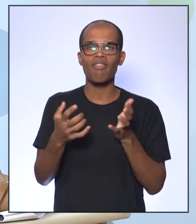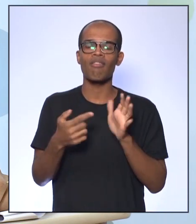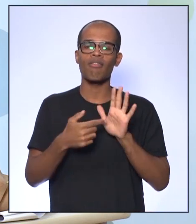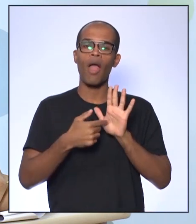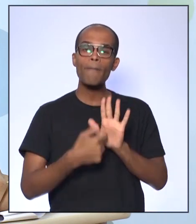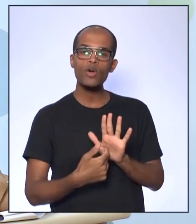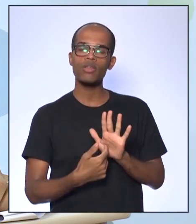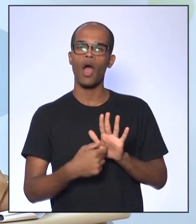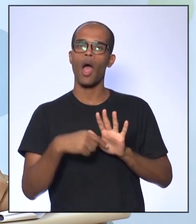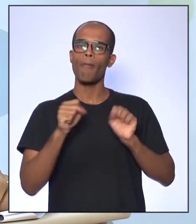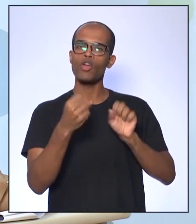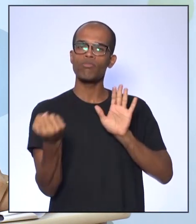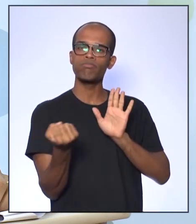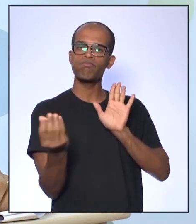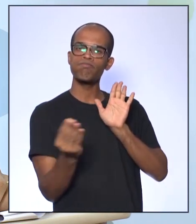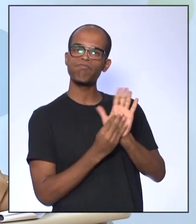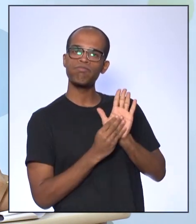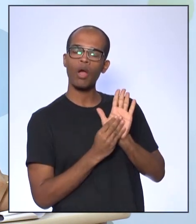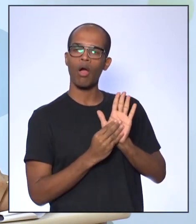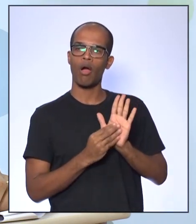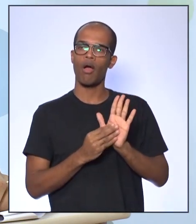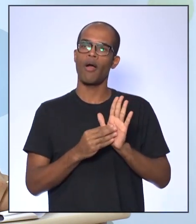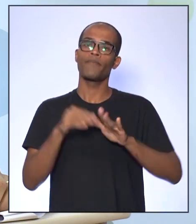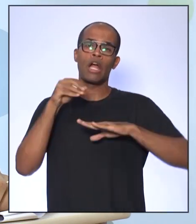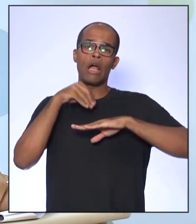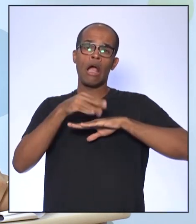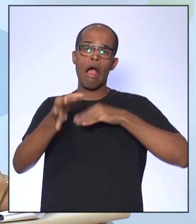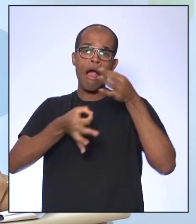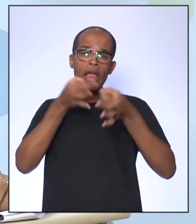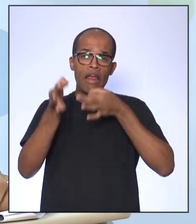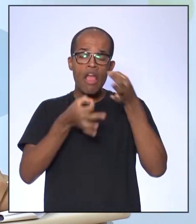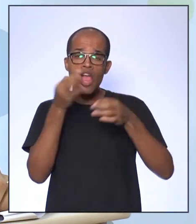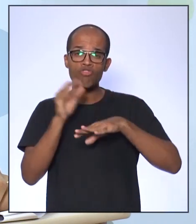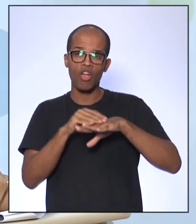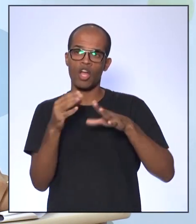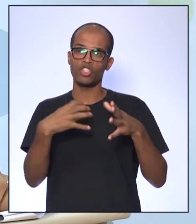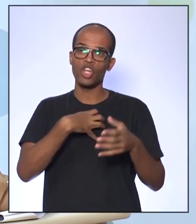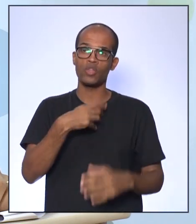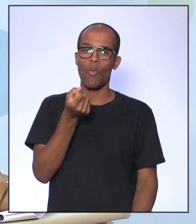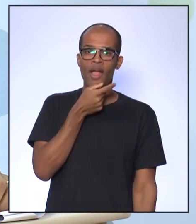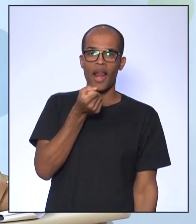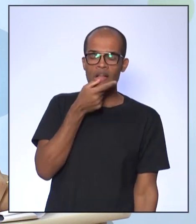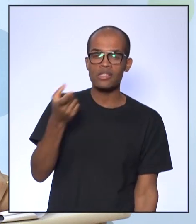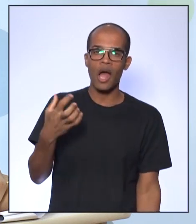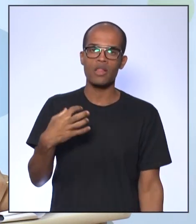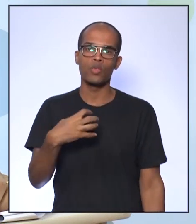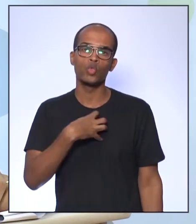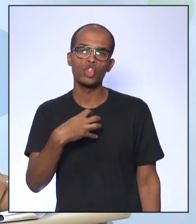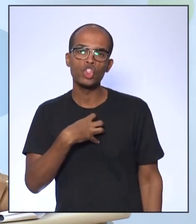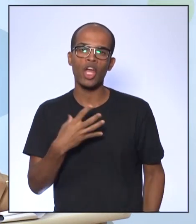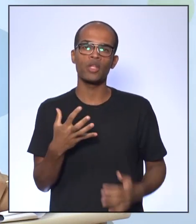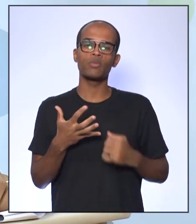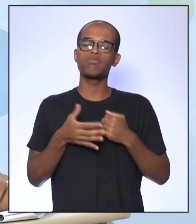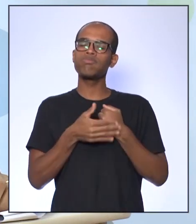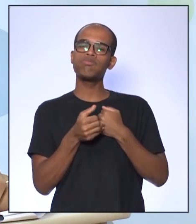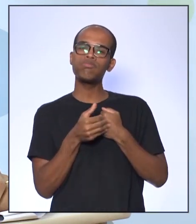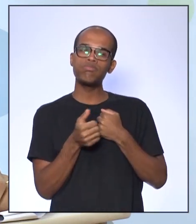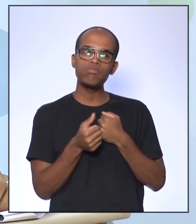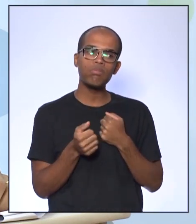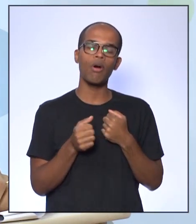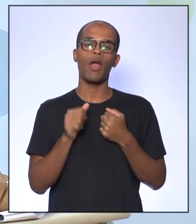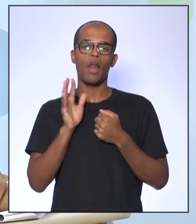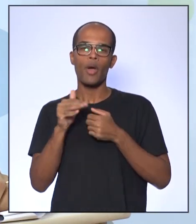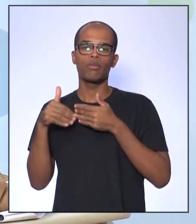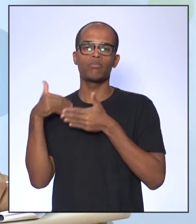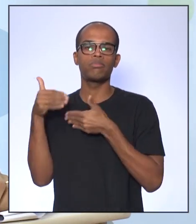pode ficar registrado de maneira crítica, de maneira engraçada, de maneira afetiva e que vai